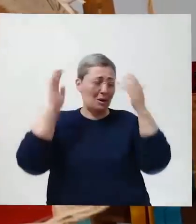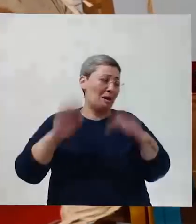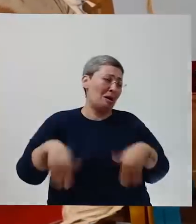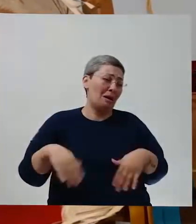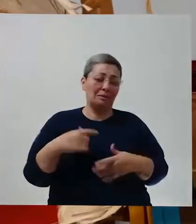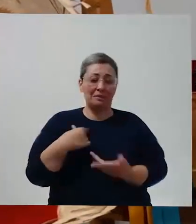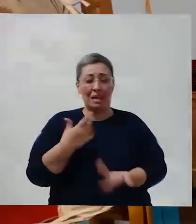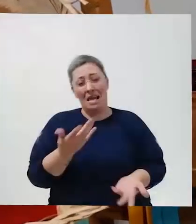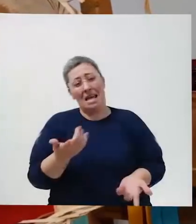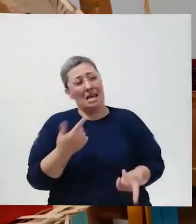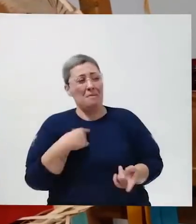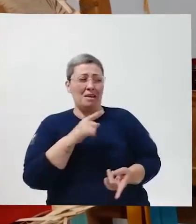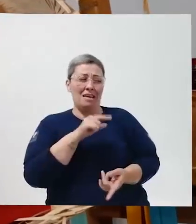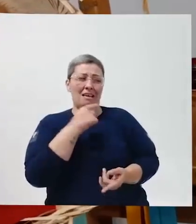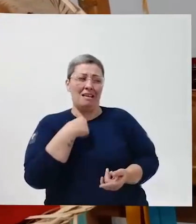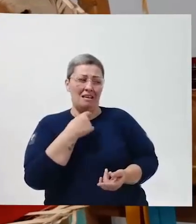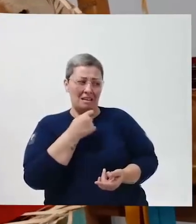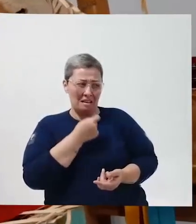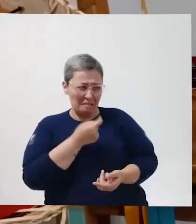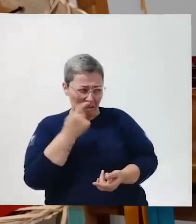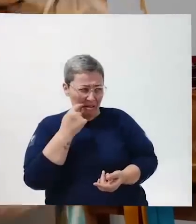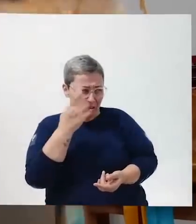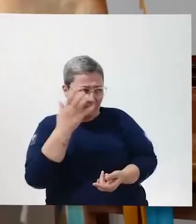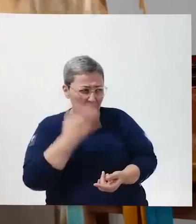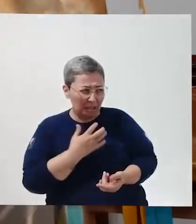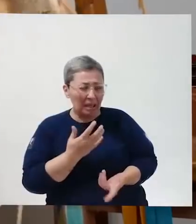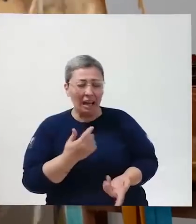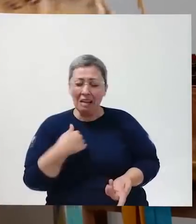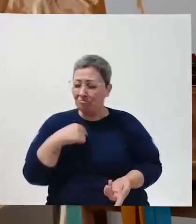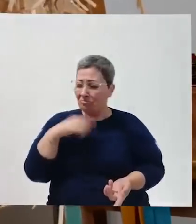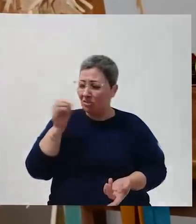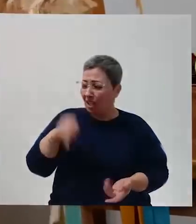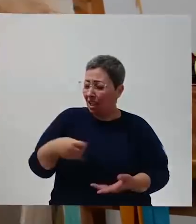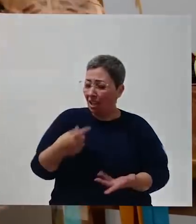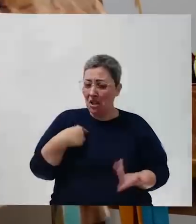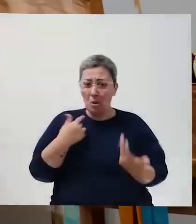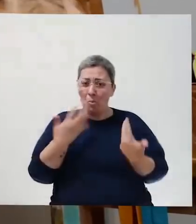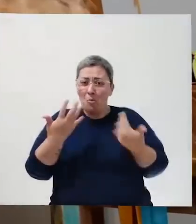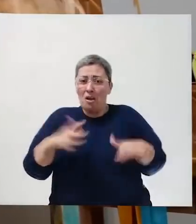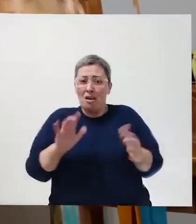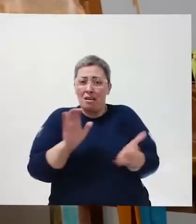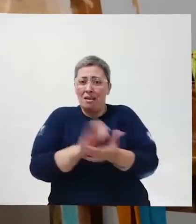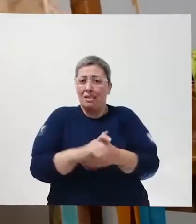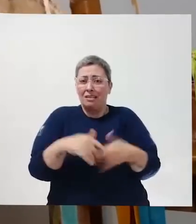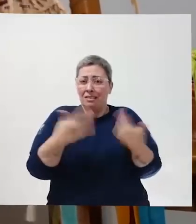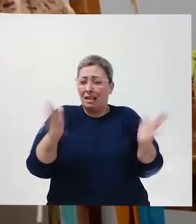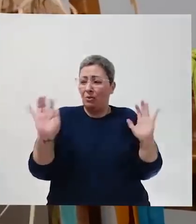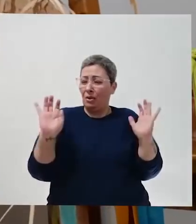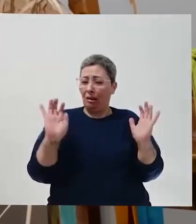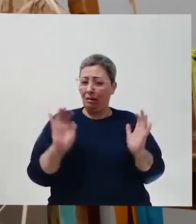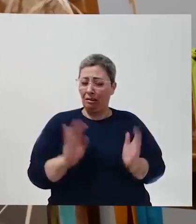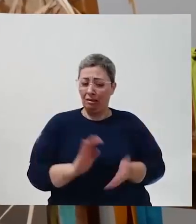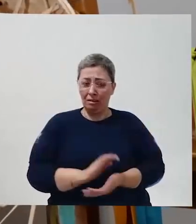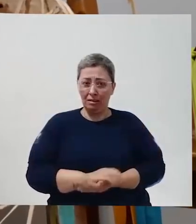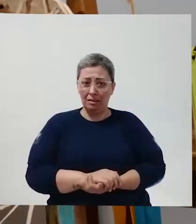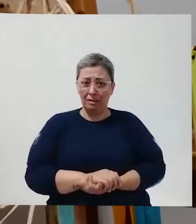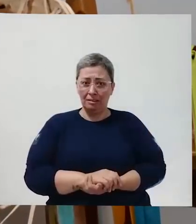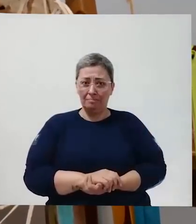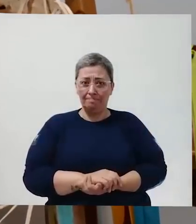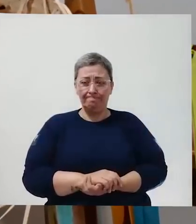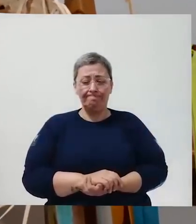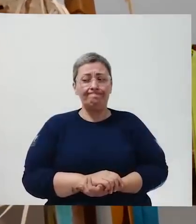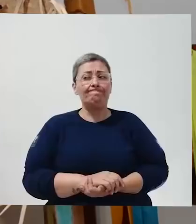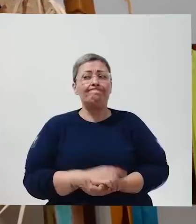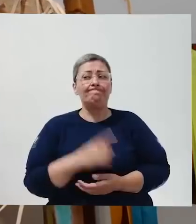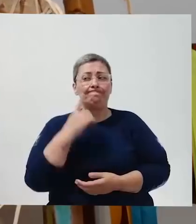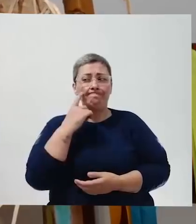Ah, mas isso daí, você tá falando sério? Tô falando sério sim. Eu não quero me casar com a princesa, não.